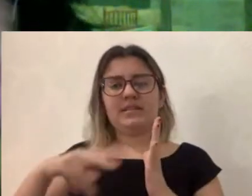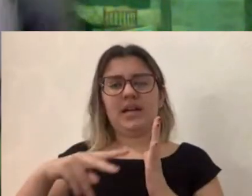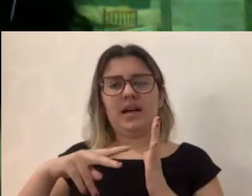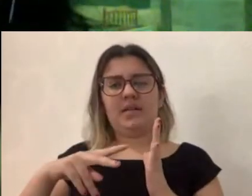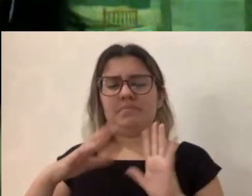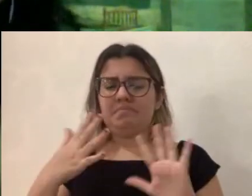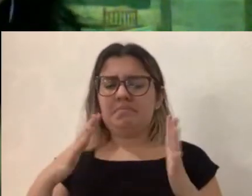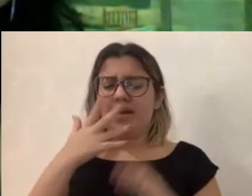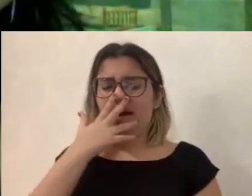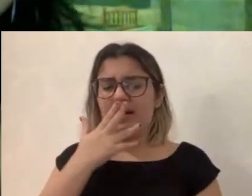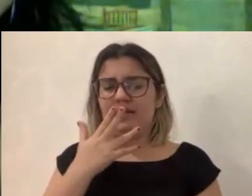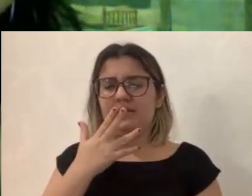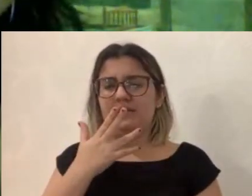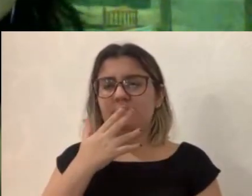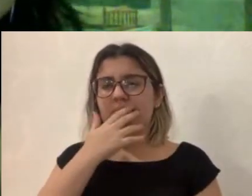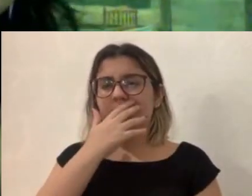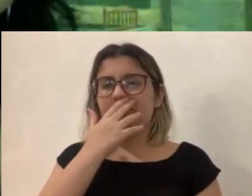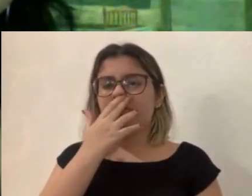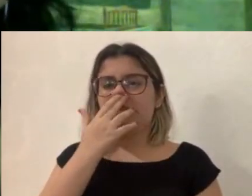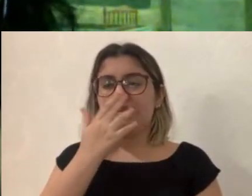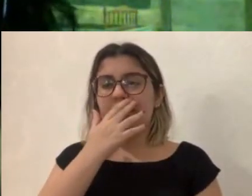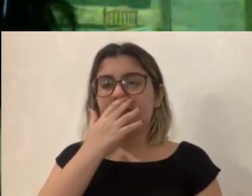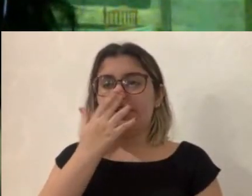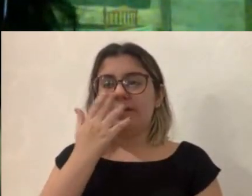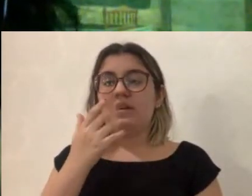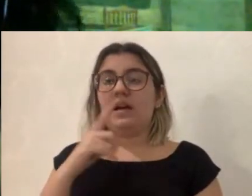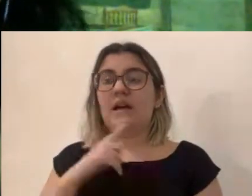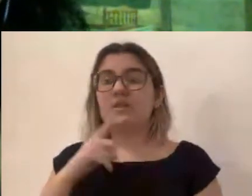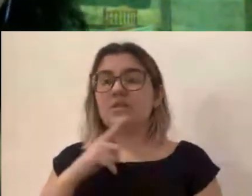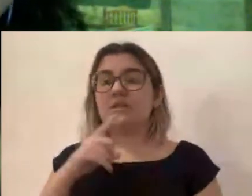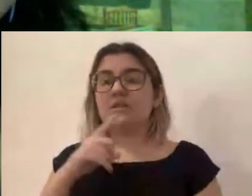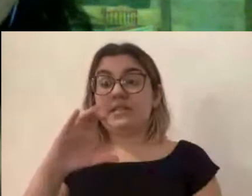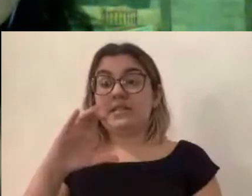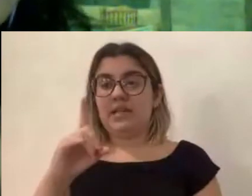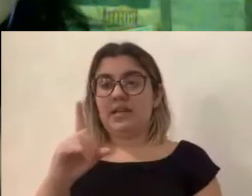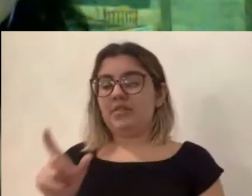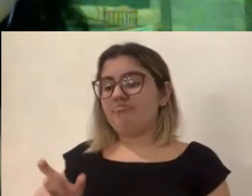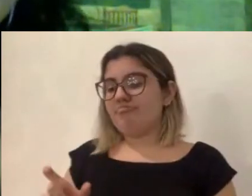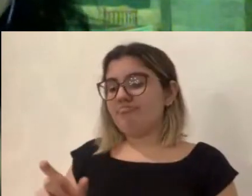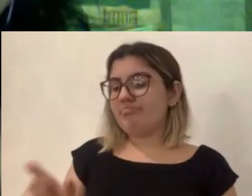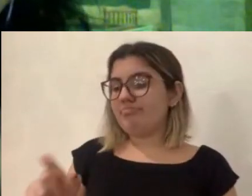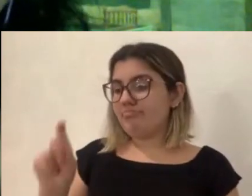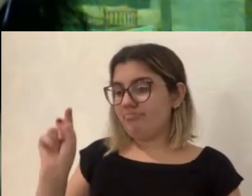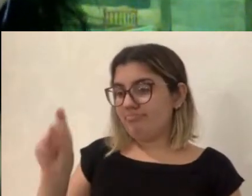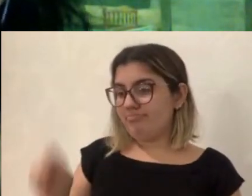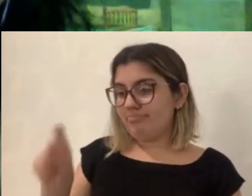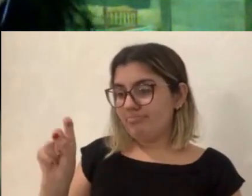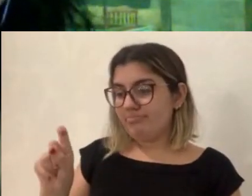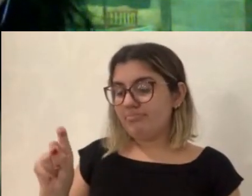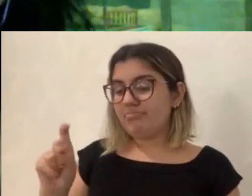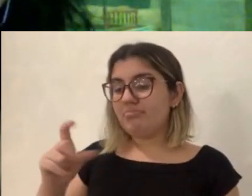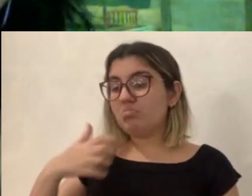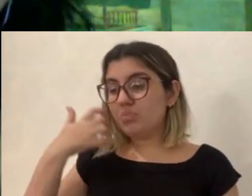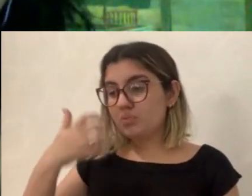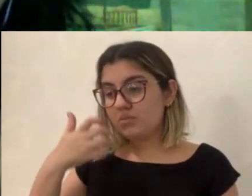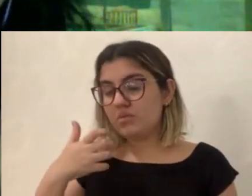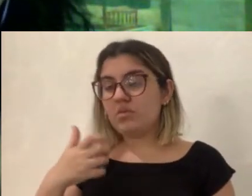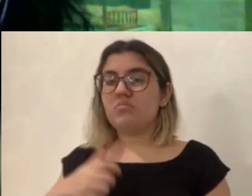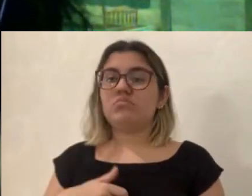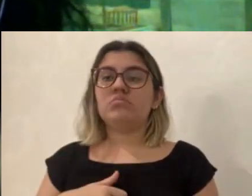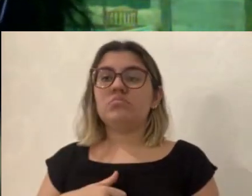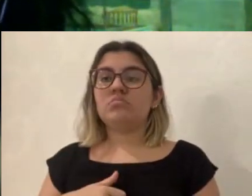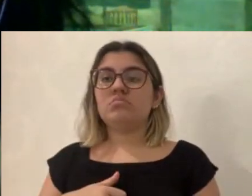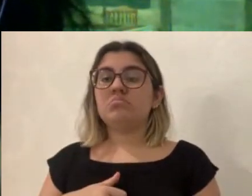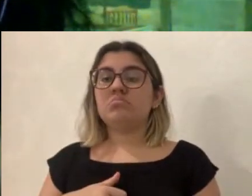agora vocês vão me ver dançar, ou alguma coisa assim. Ligou, pôs o CD, ligou o